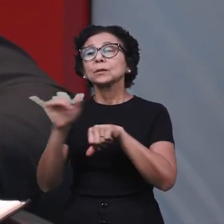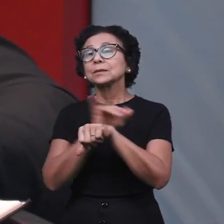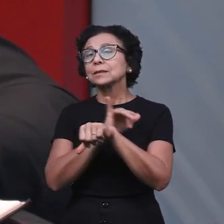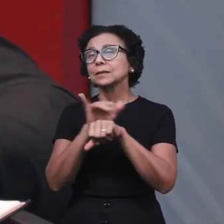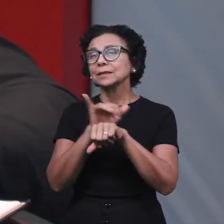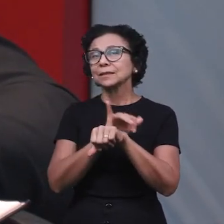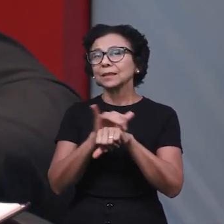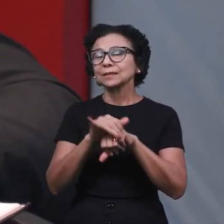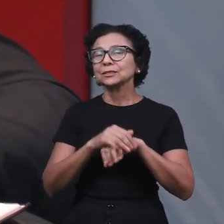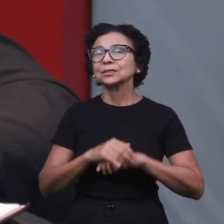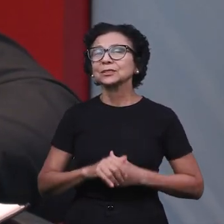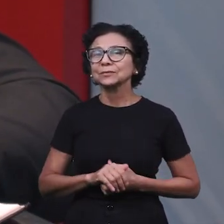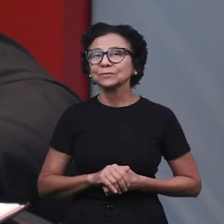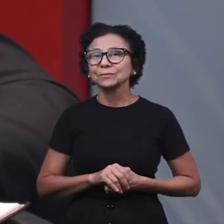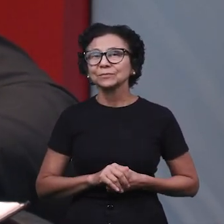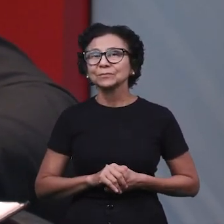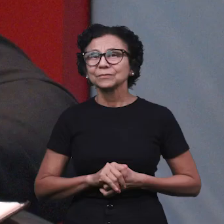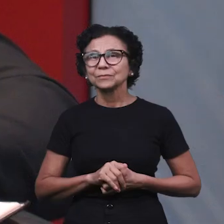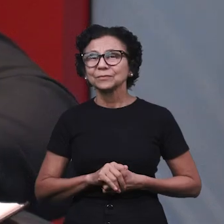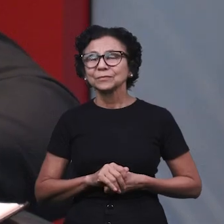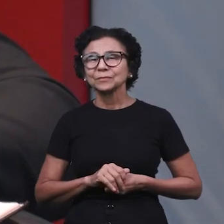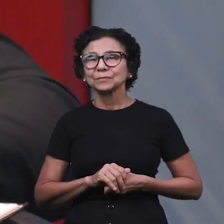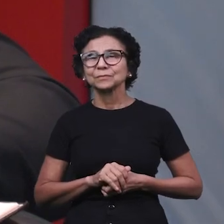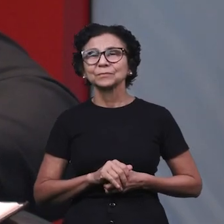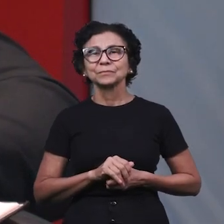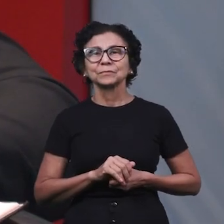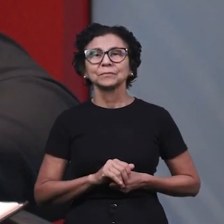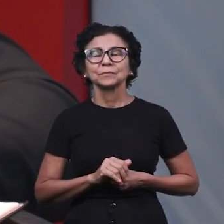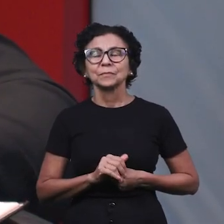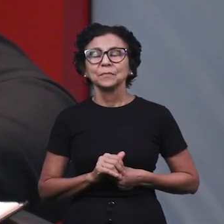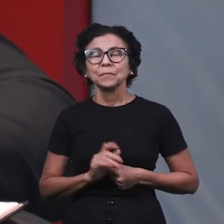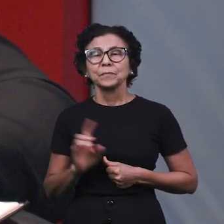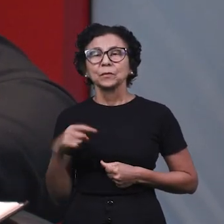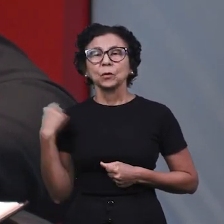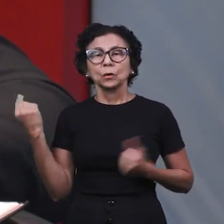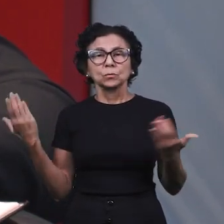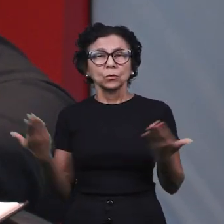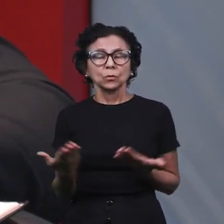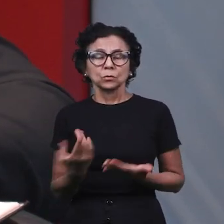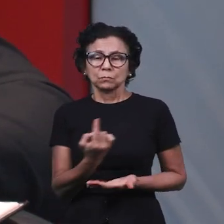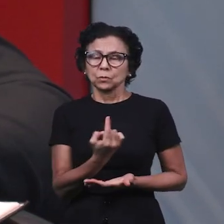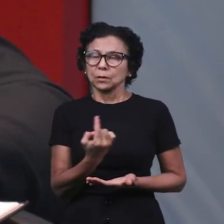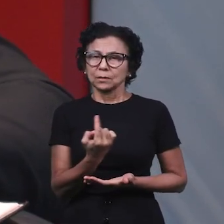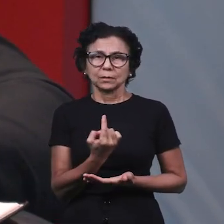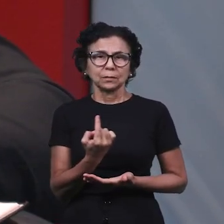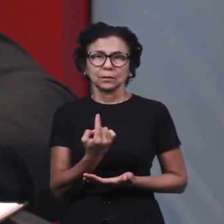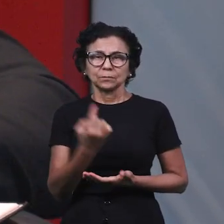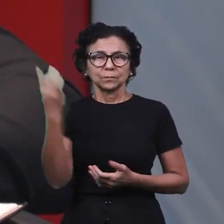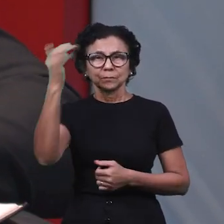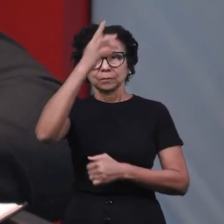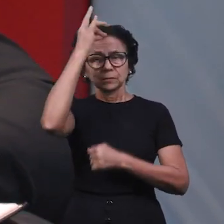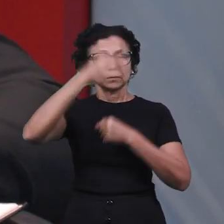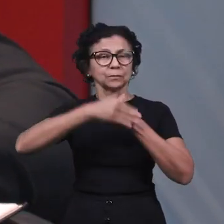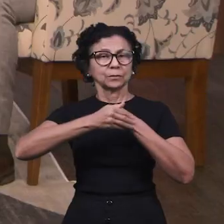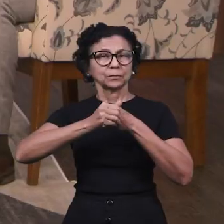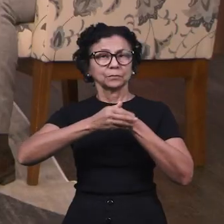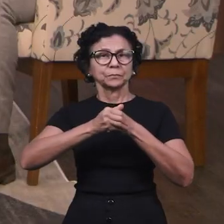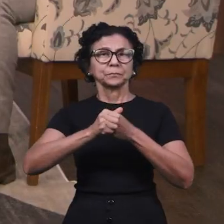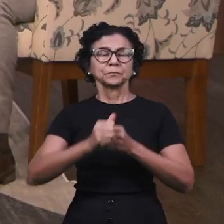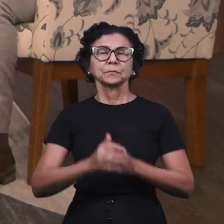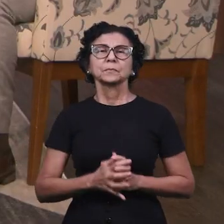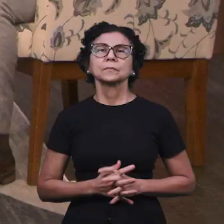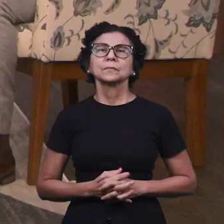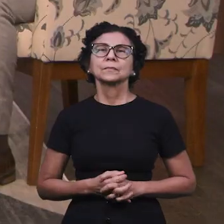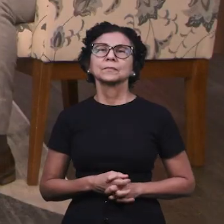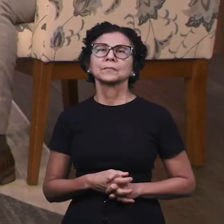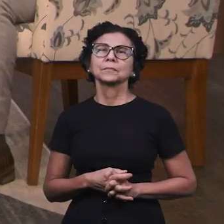tempo presente. Nós não estamos sós. Muito bom. Mas o Consolador está conosco. Louvado seja Deus. Interessante